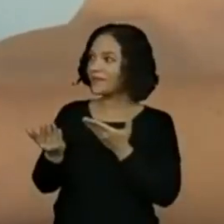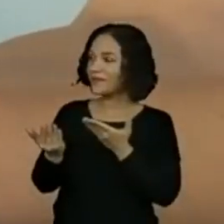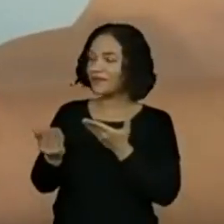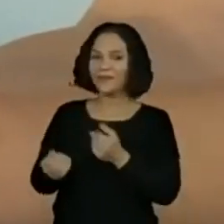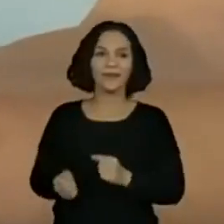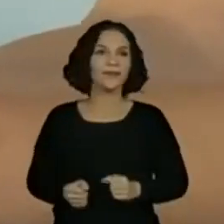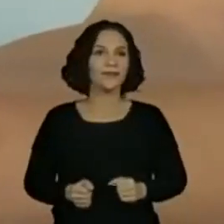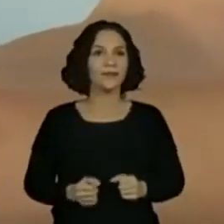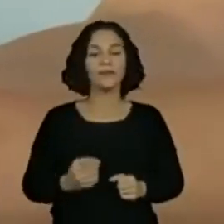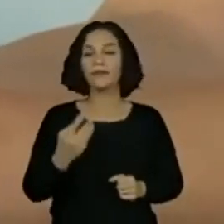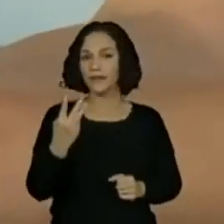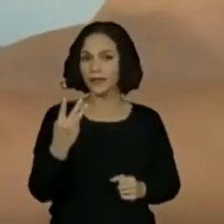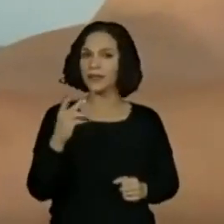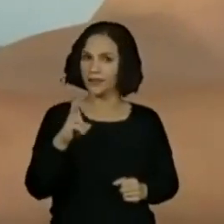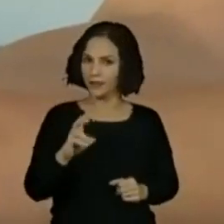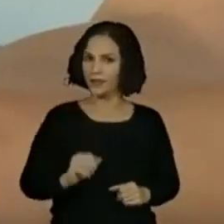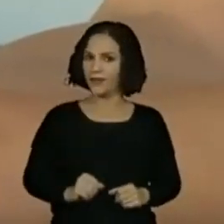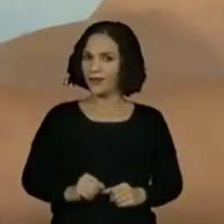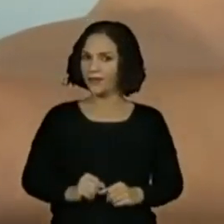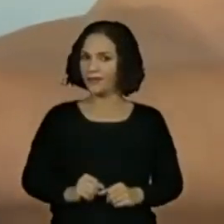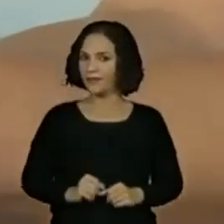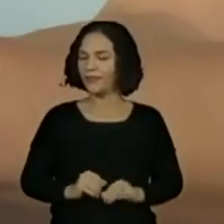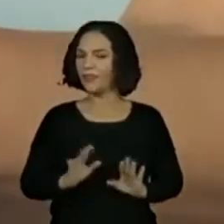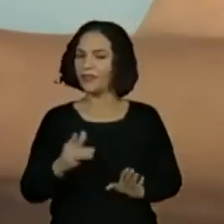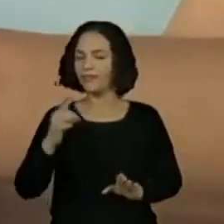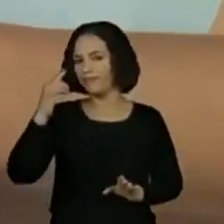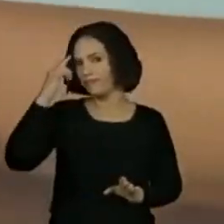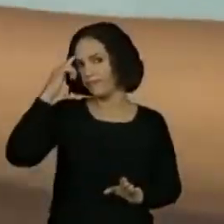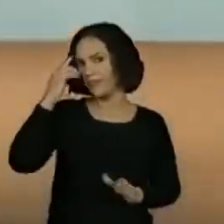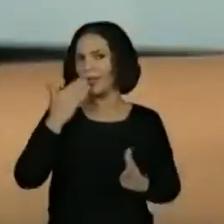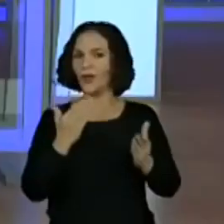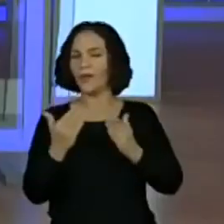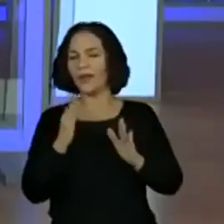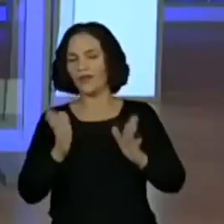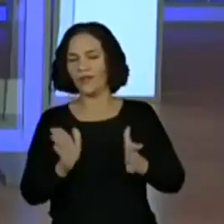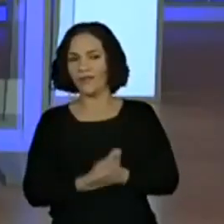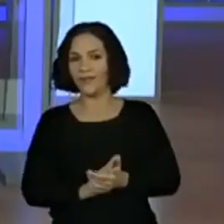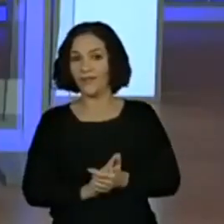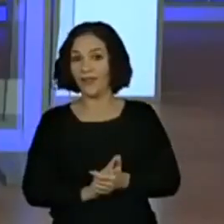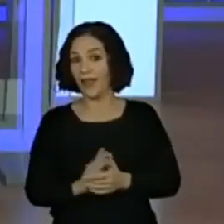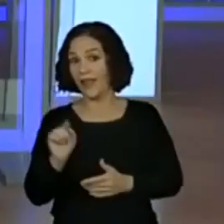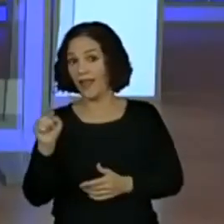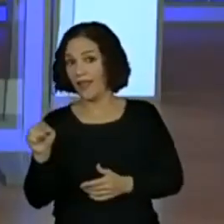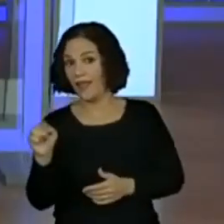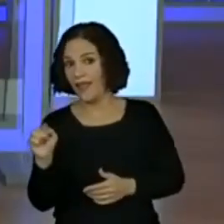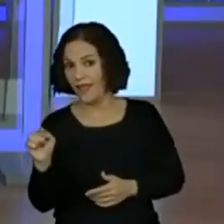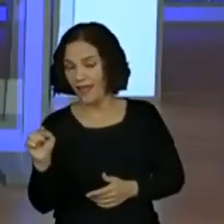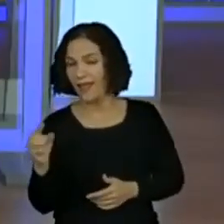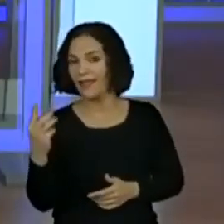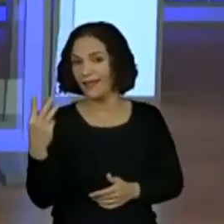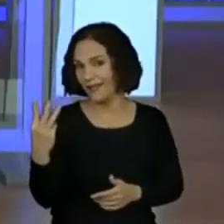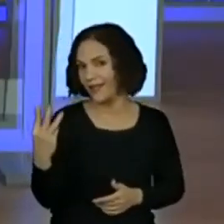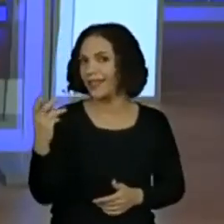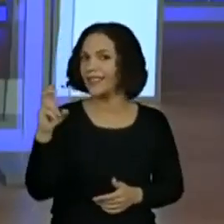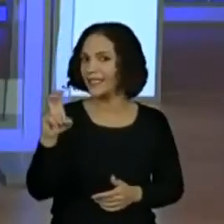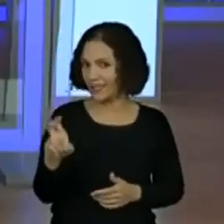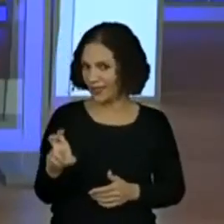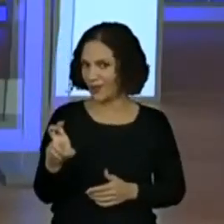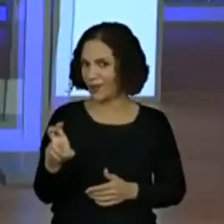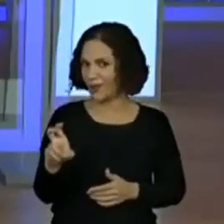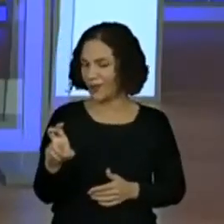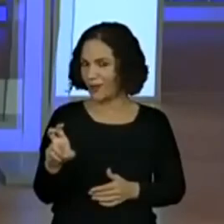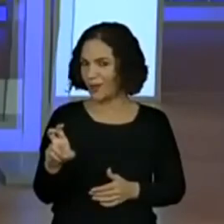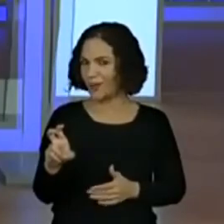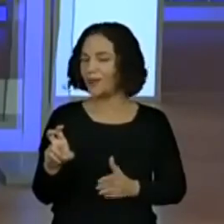ó. Tá. Agora você já tem o que comparar. Se ali naquele copo que a professora acabou de mostrar para